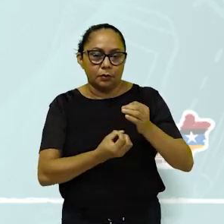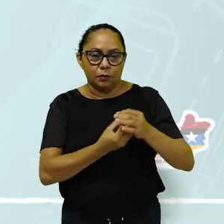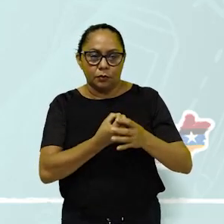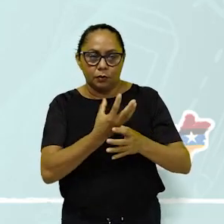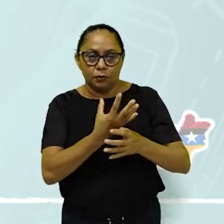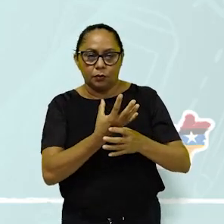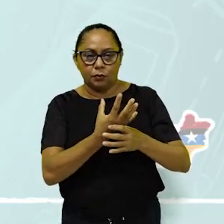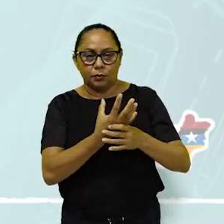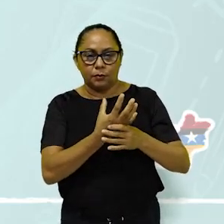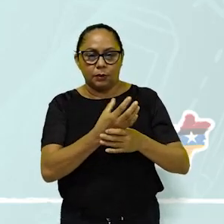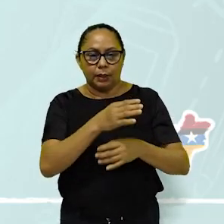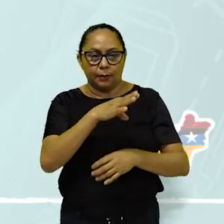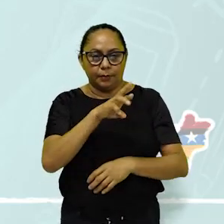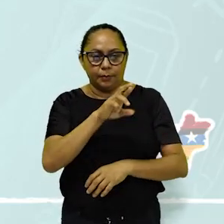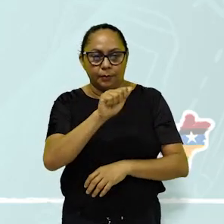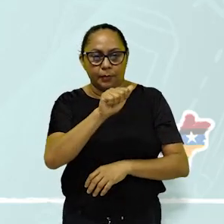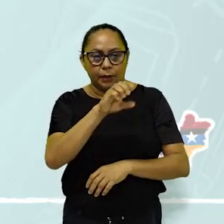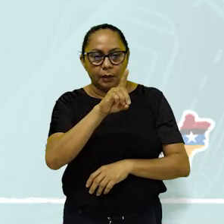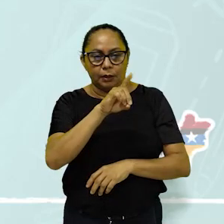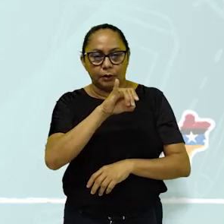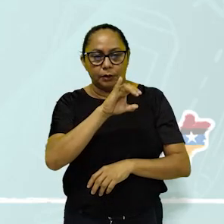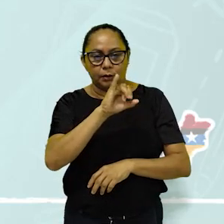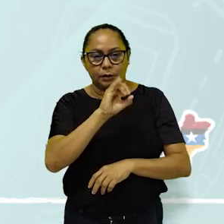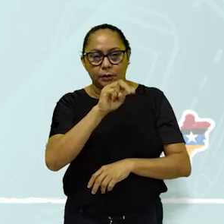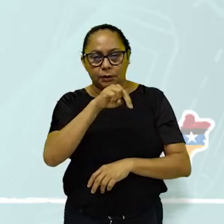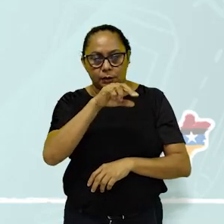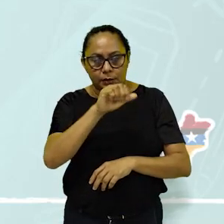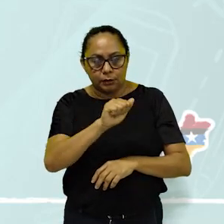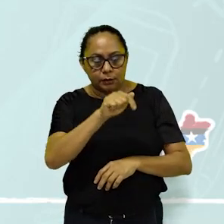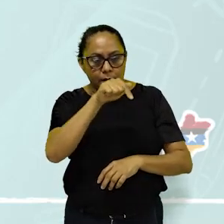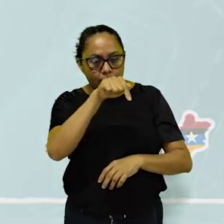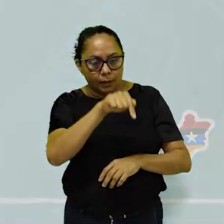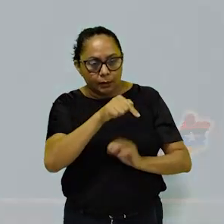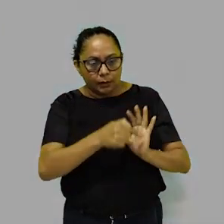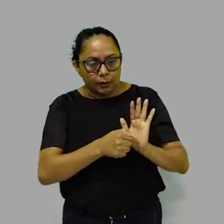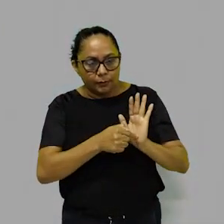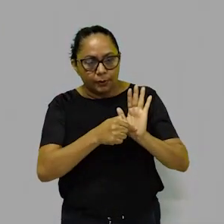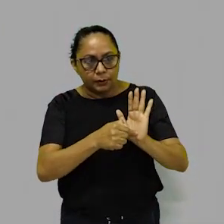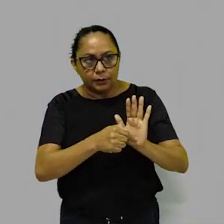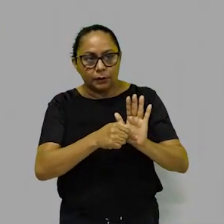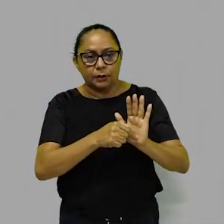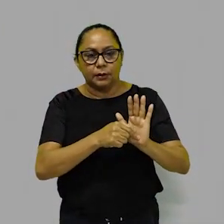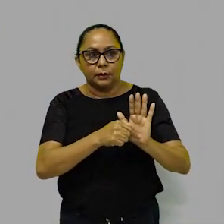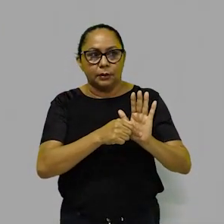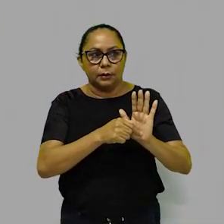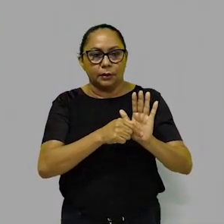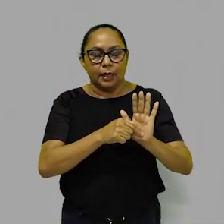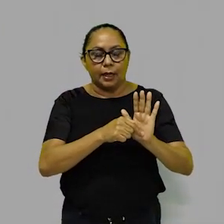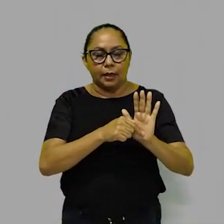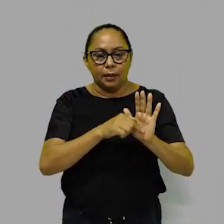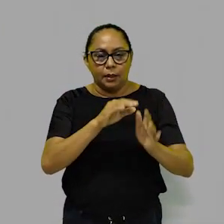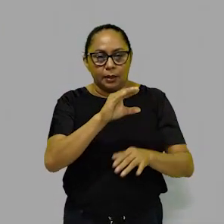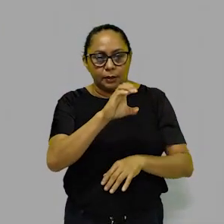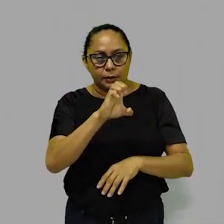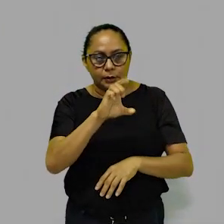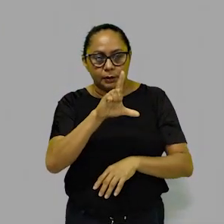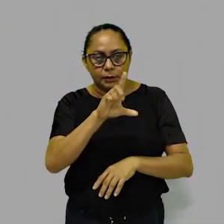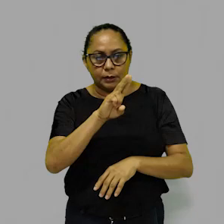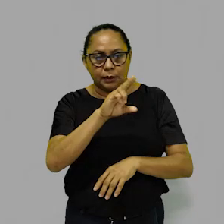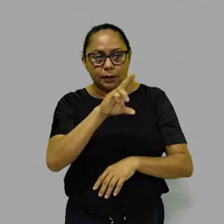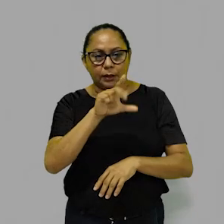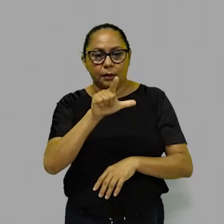a bradicina. A bradicina ela vai sinalizar as células nervosas para que